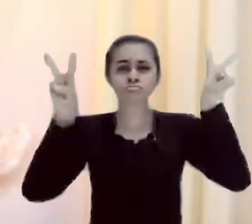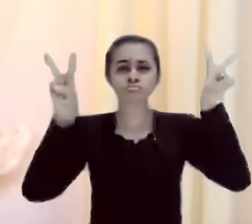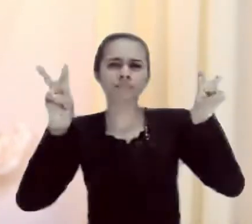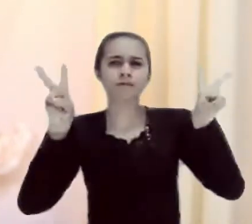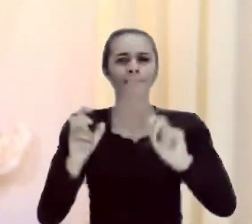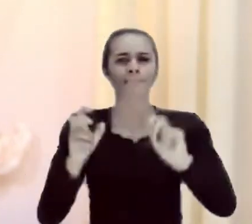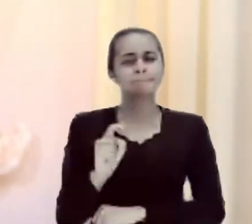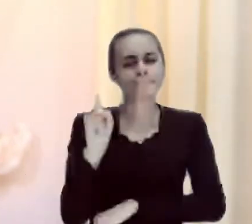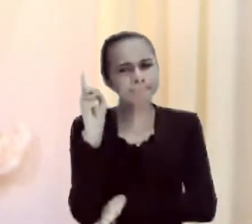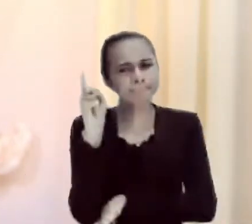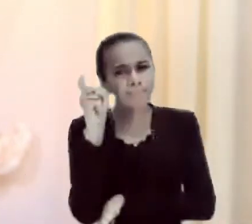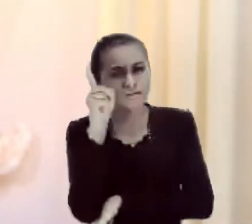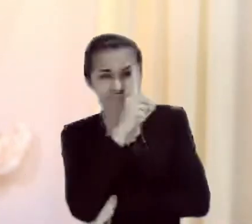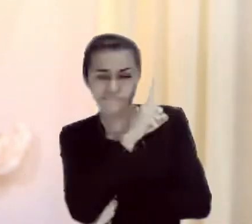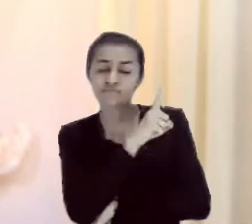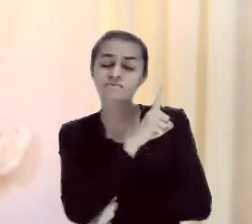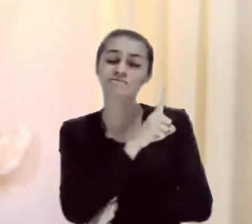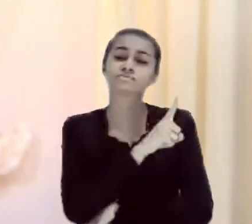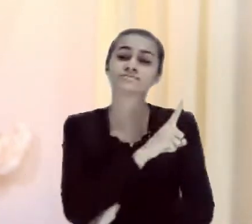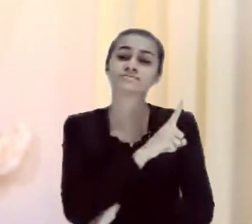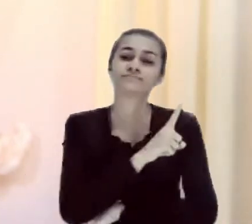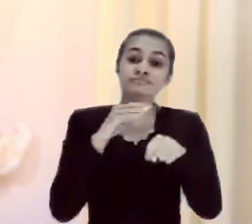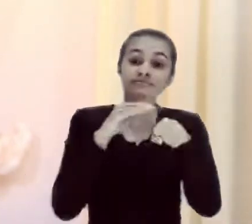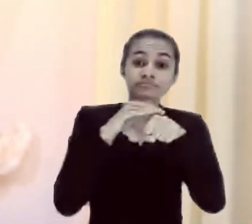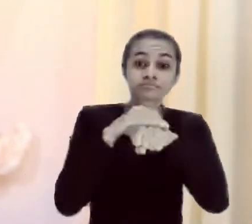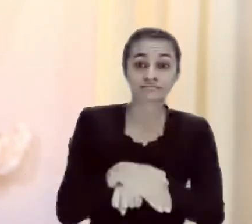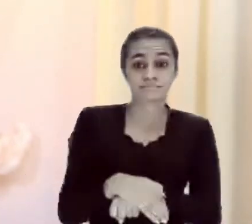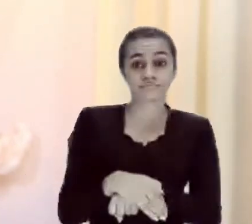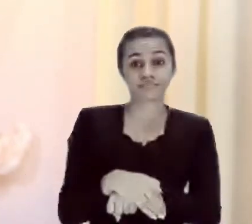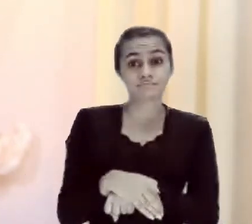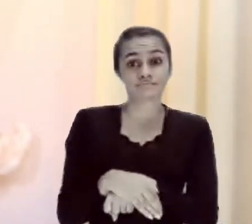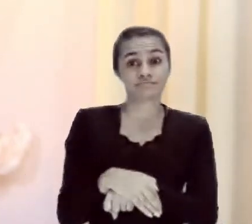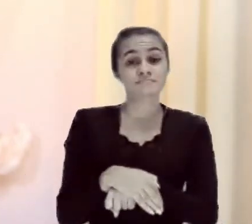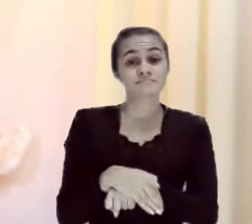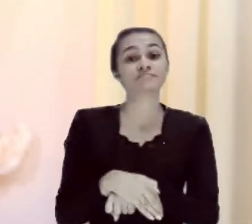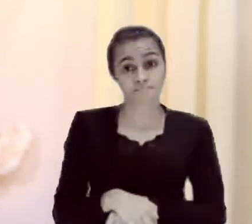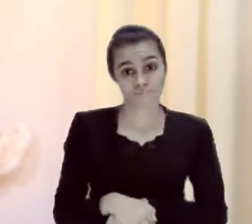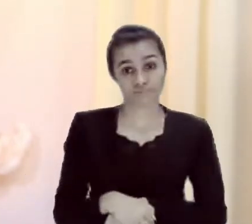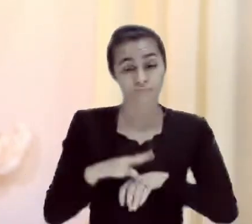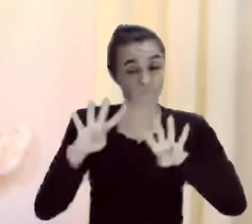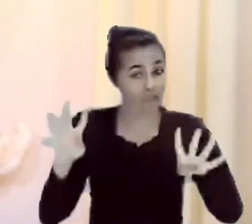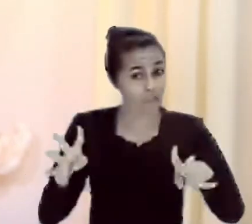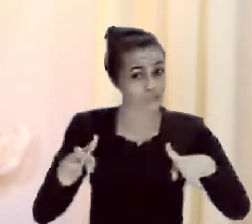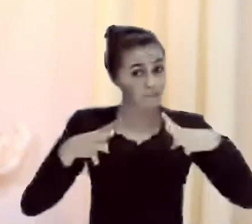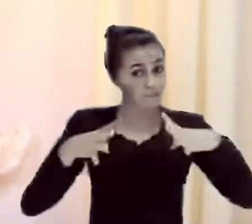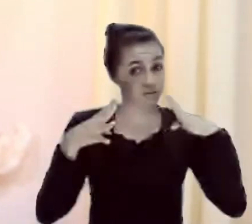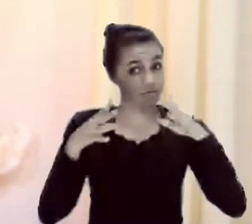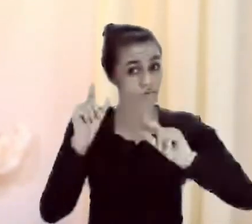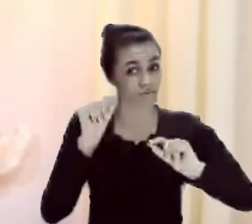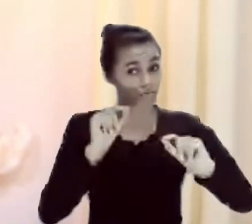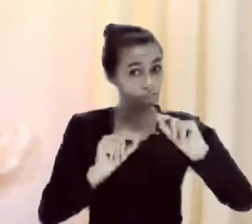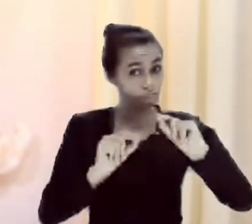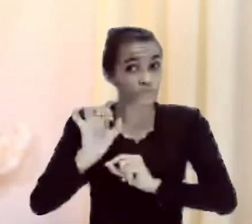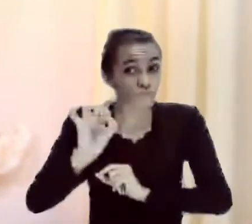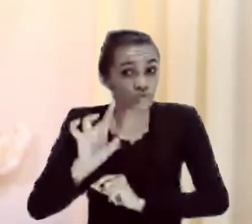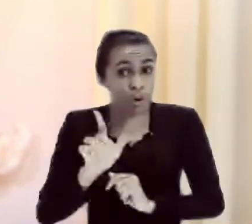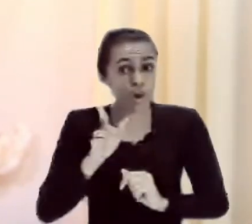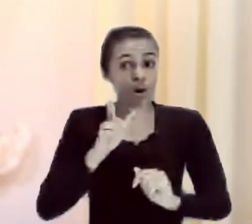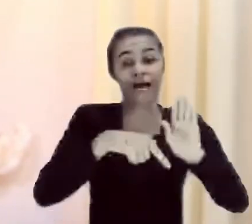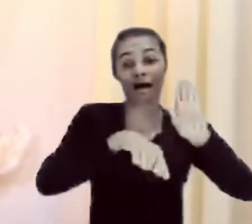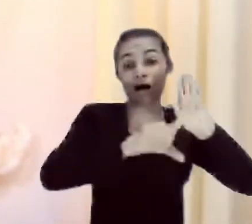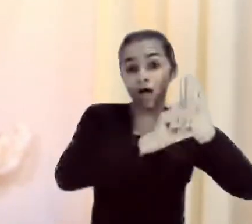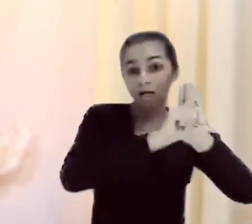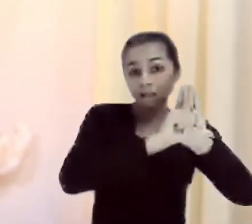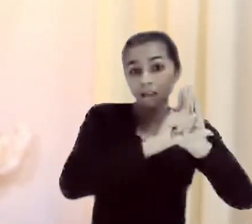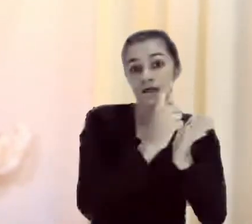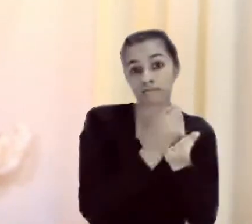que nesta noite nós iremos nos atentar estritamente à lei escrita. Vamos deixar esse